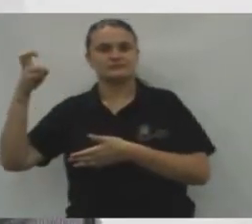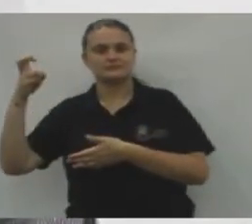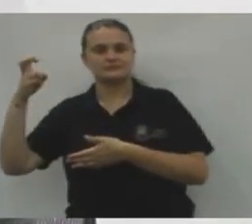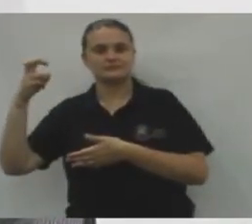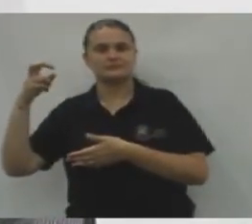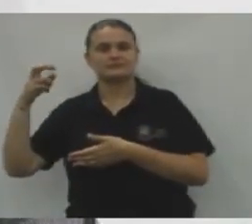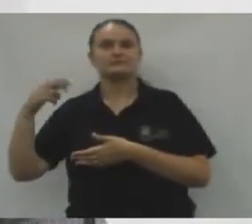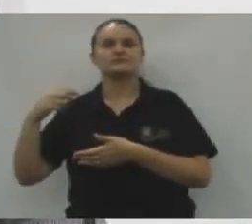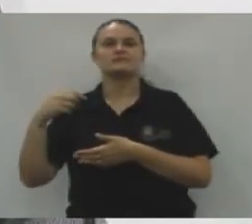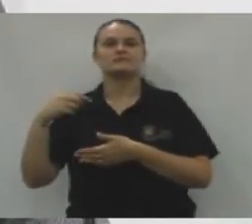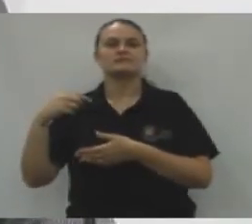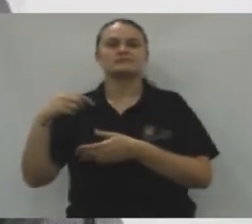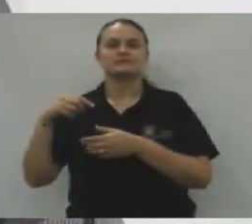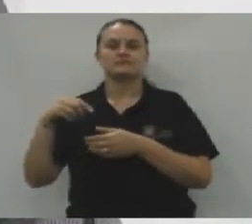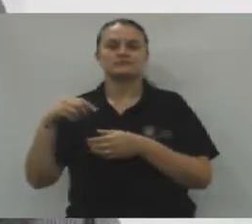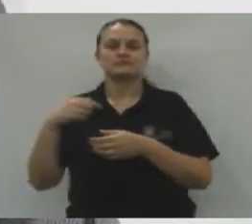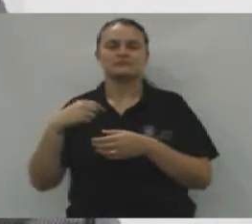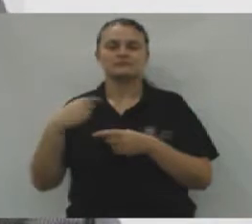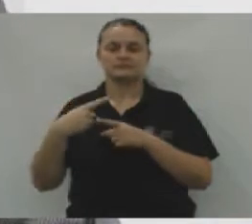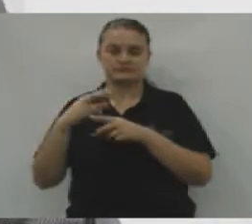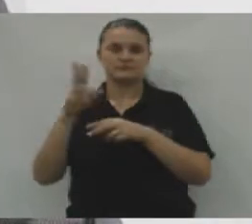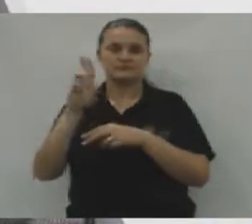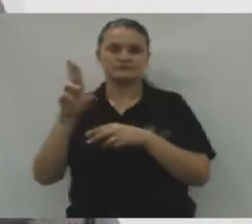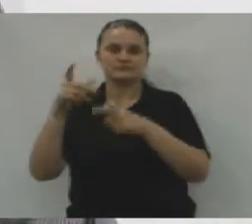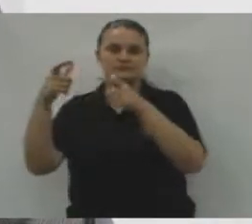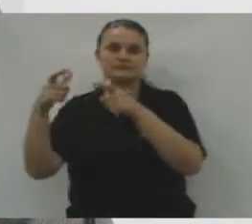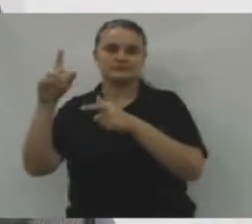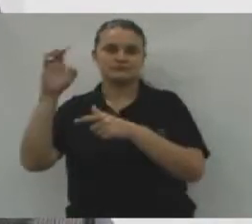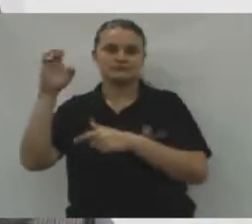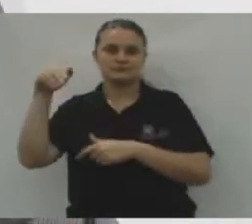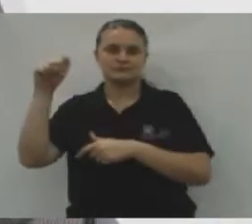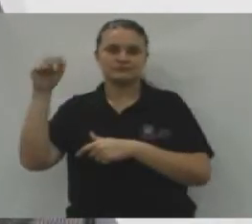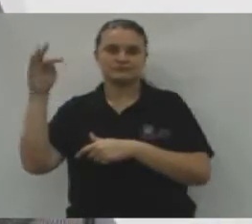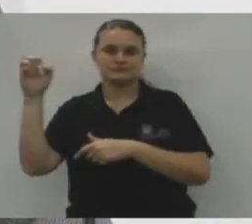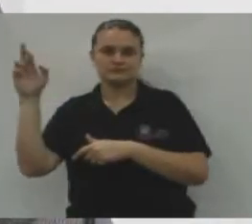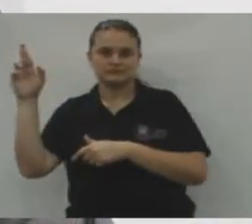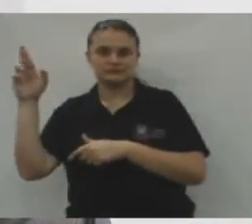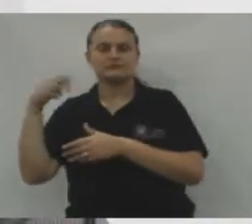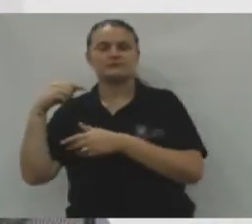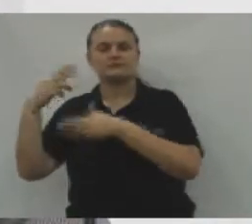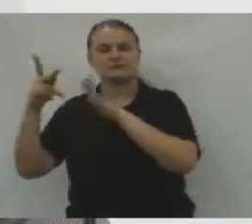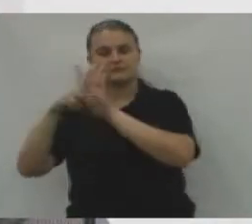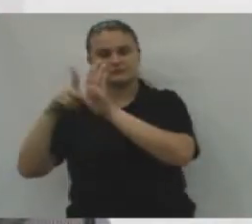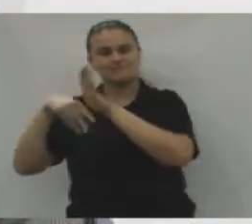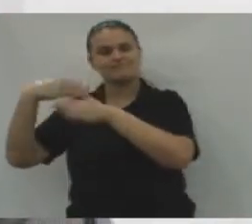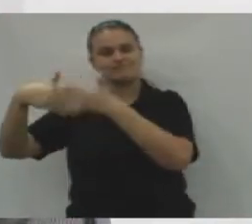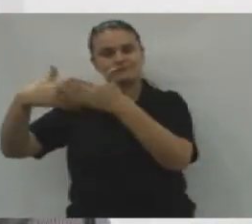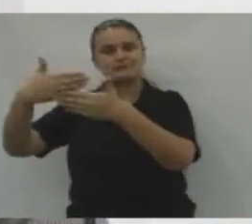secretaria, através da Emater. Então, não é um projeto que foi dado continuidade.